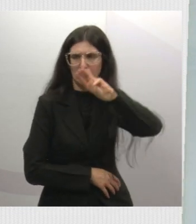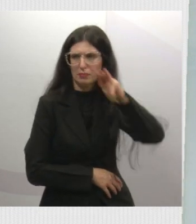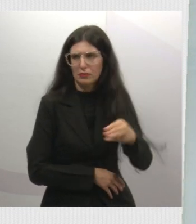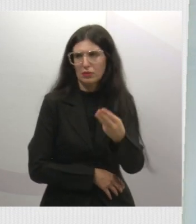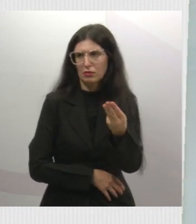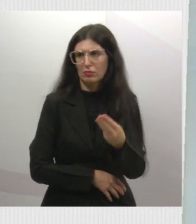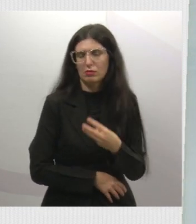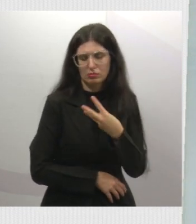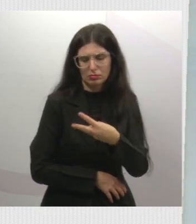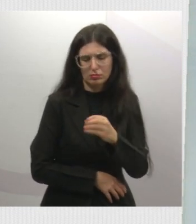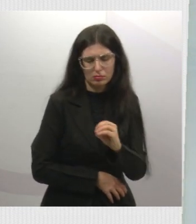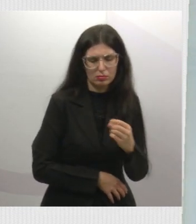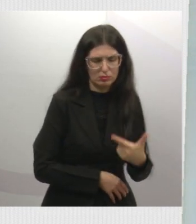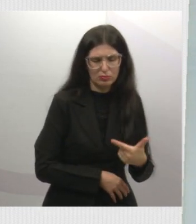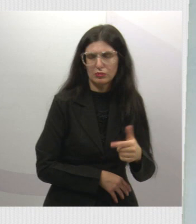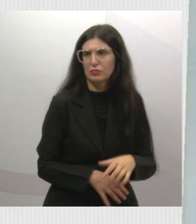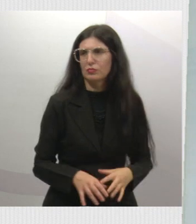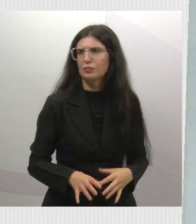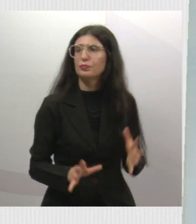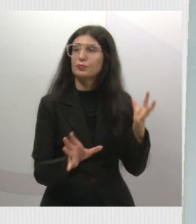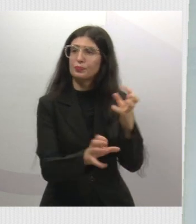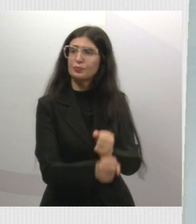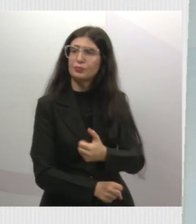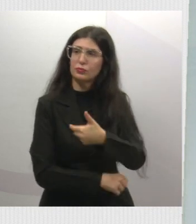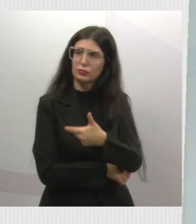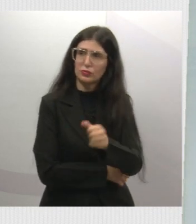30.302.000, chegando ao montante de